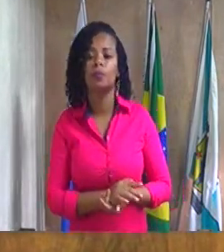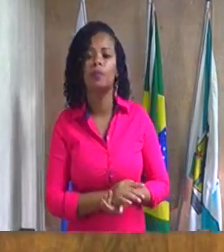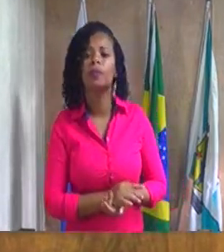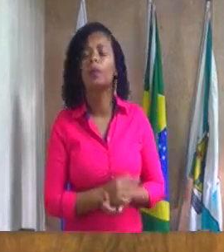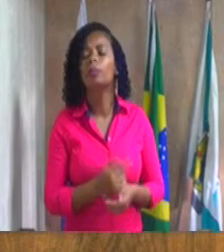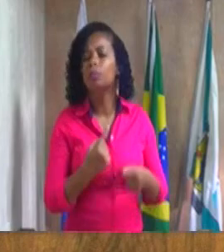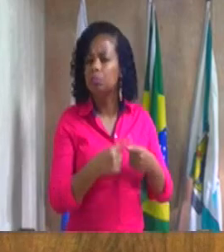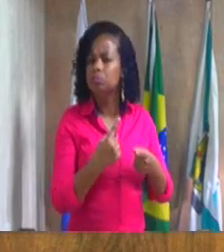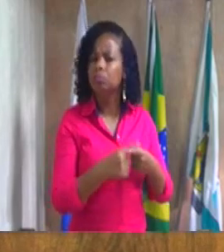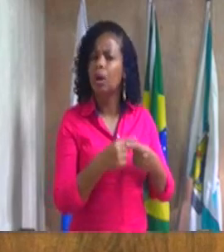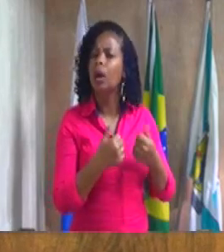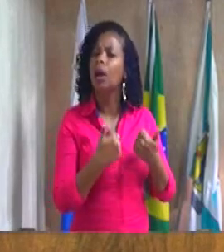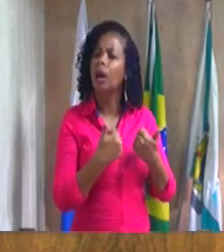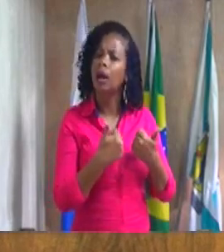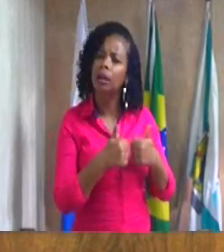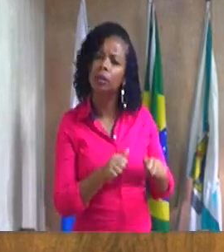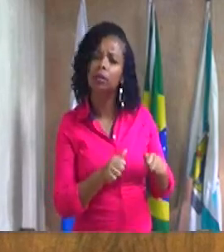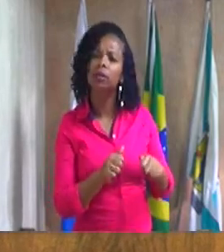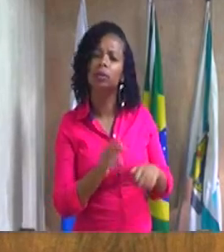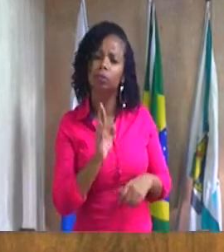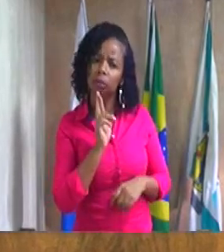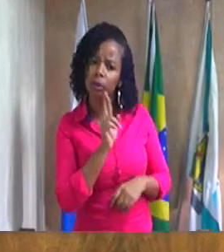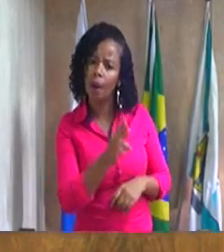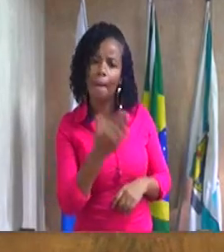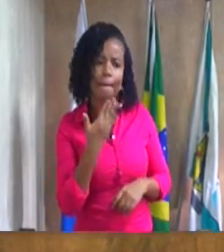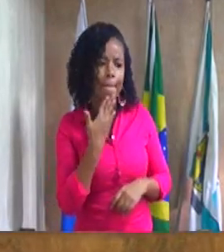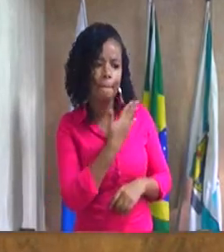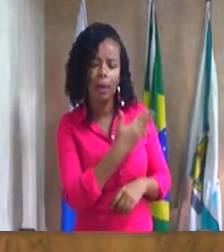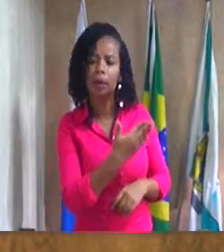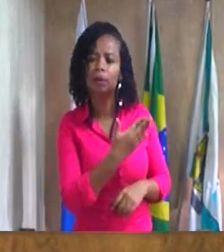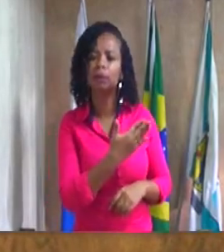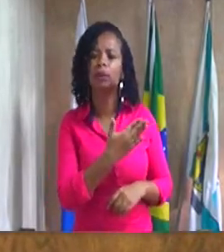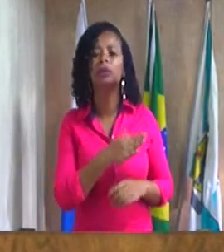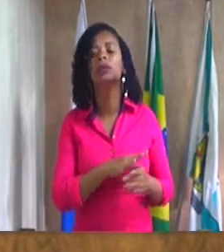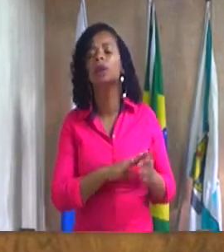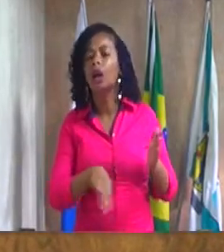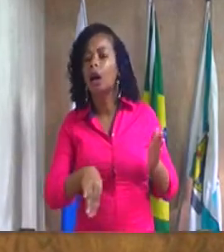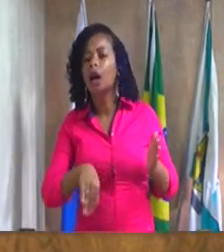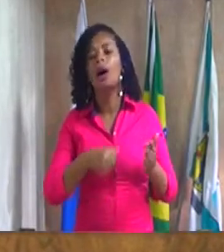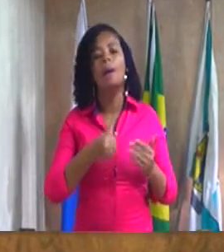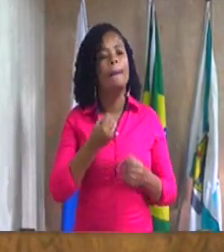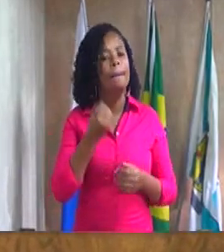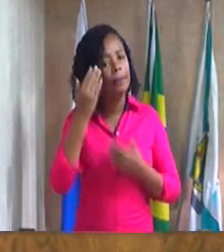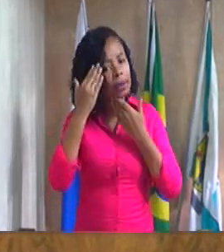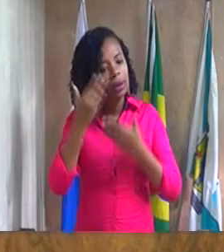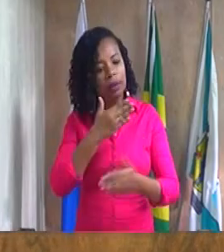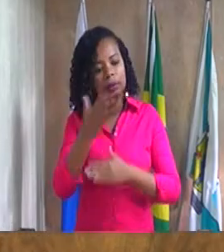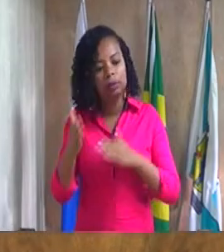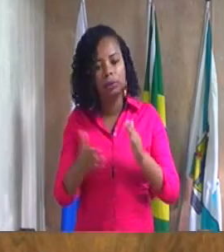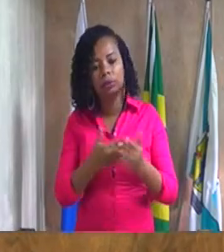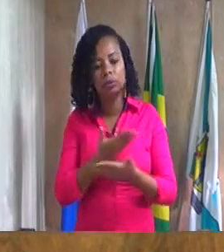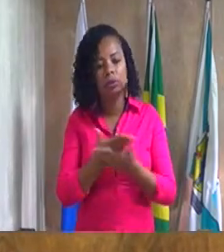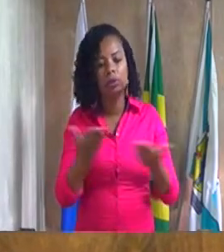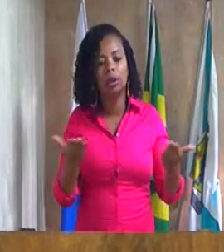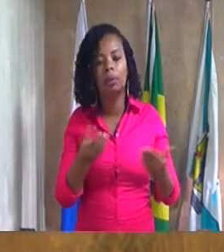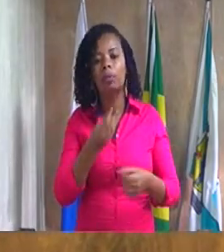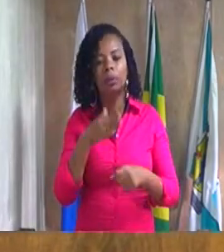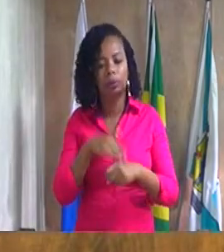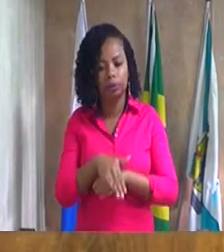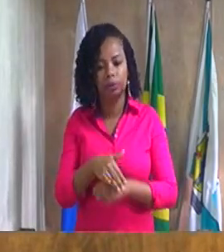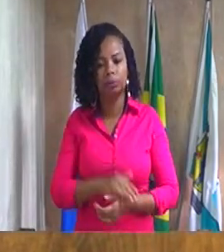motivo, eu peço vista dessa matéria. Muito obrigada a todos, boa noite. Peço aí meus pares.